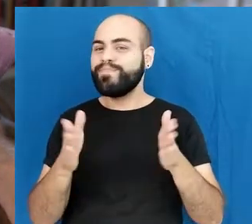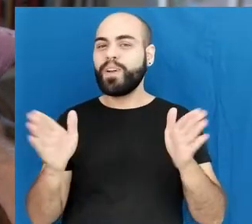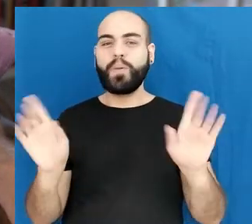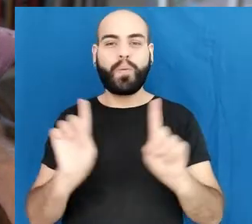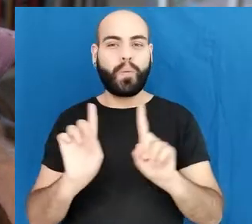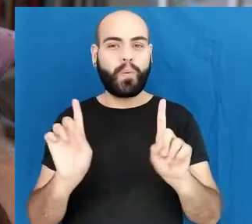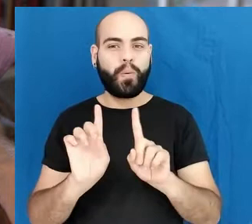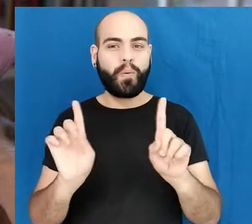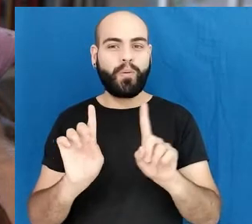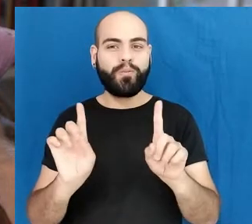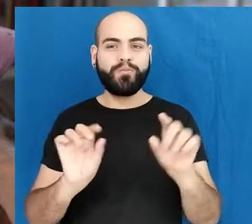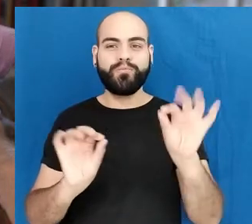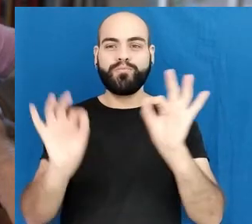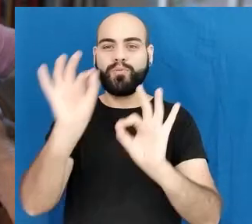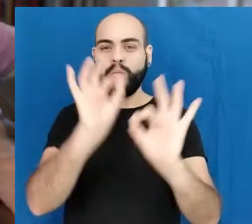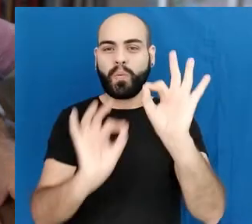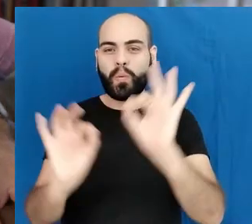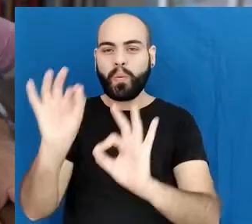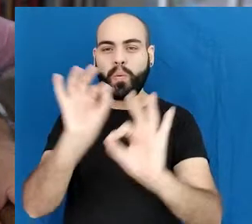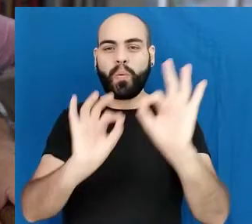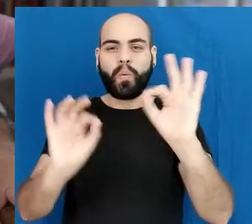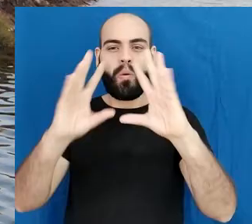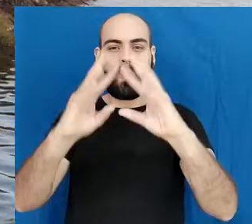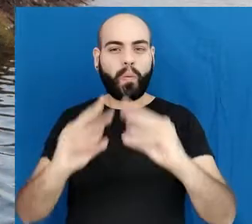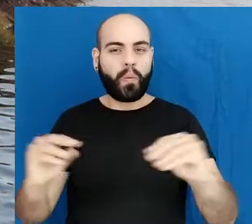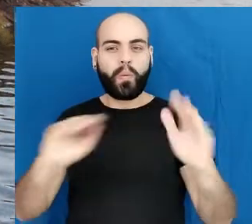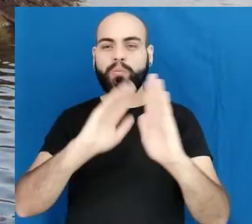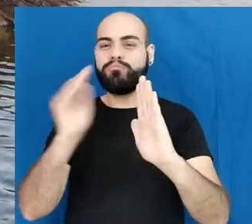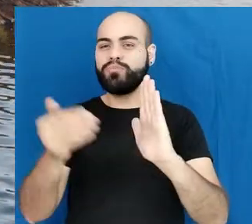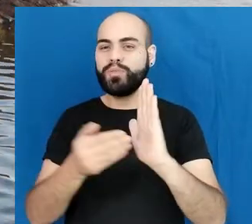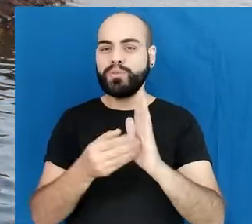desmontaram tudo, entregaram para uma pizzaria.